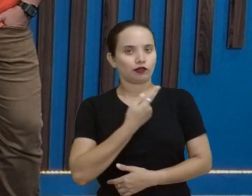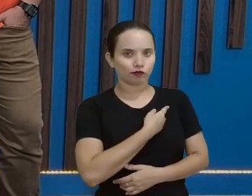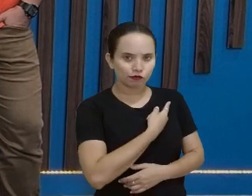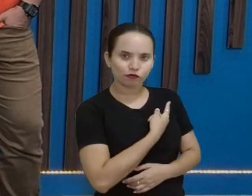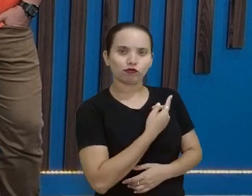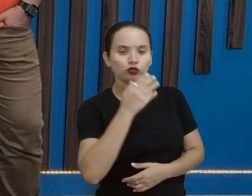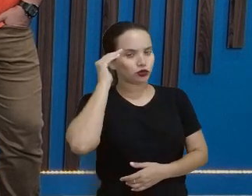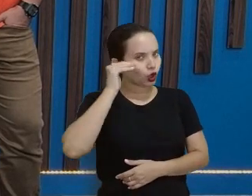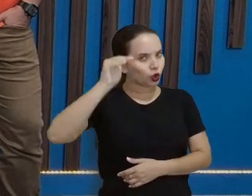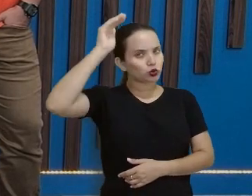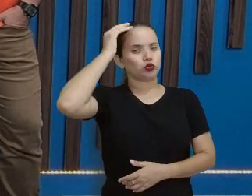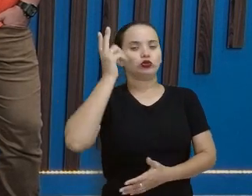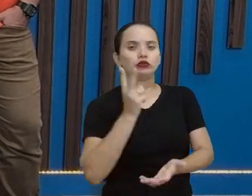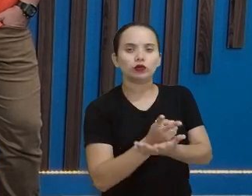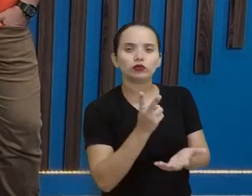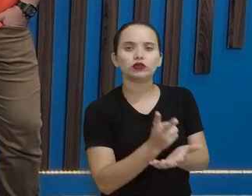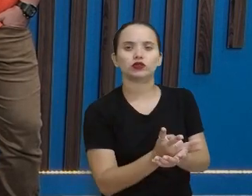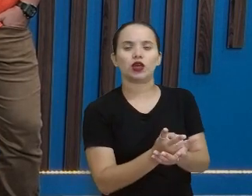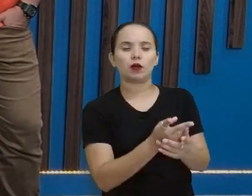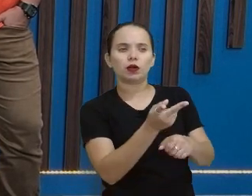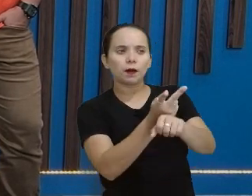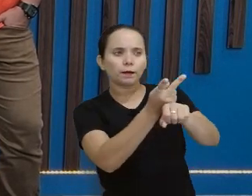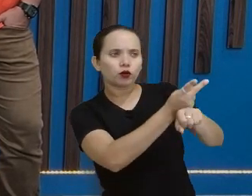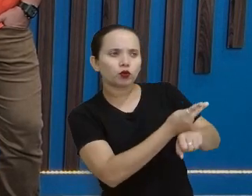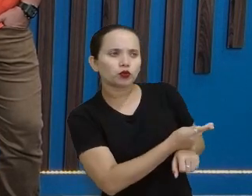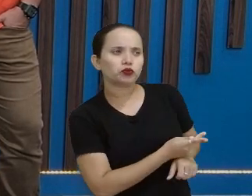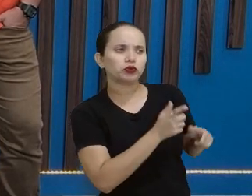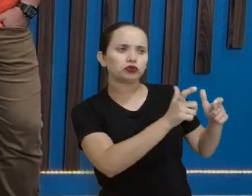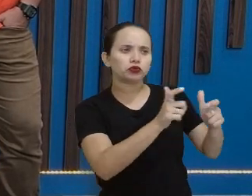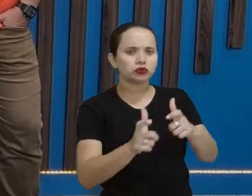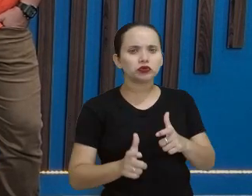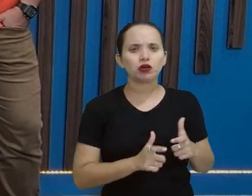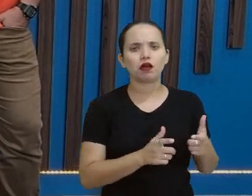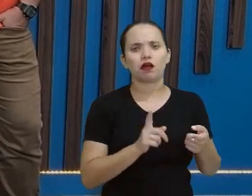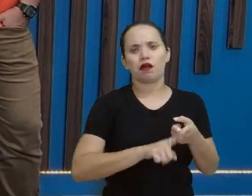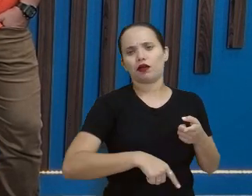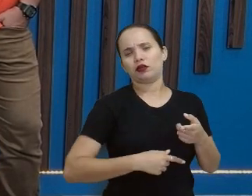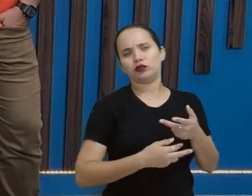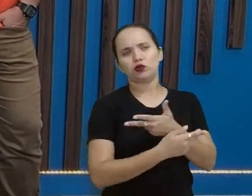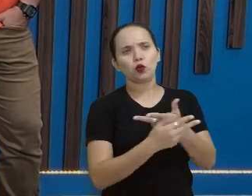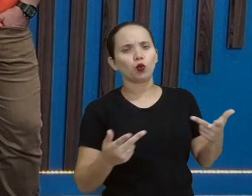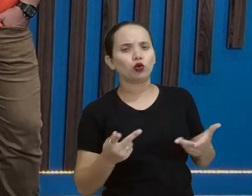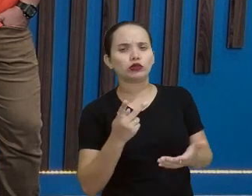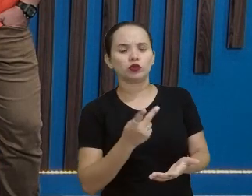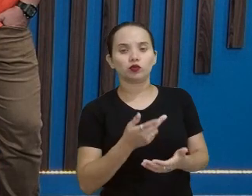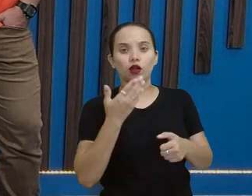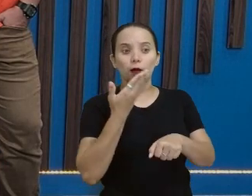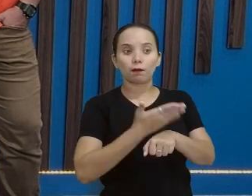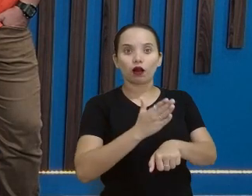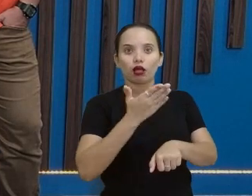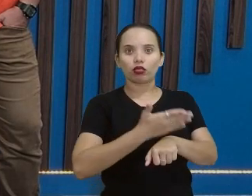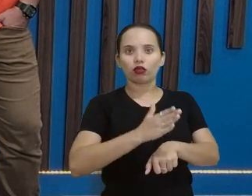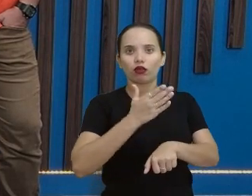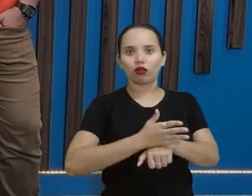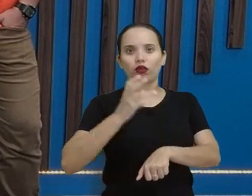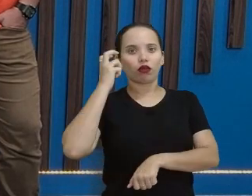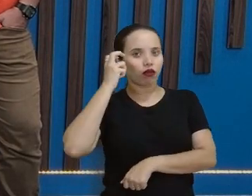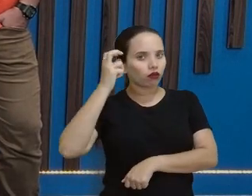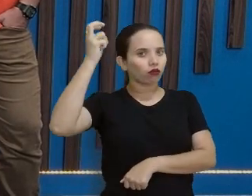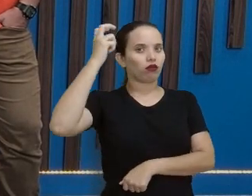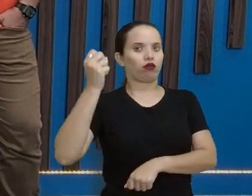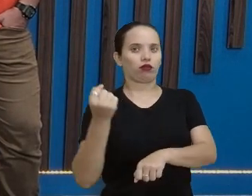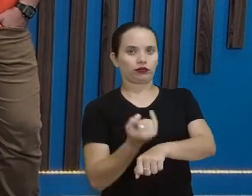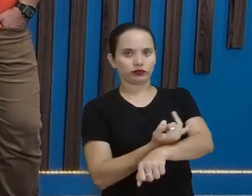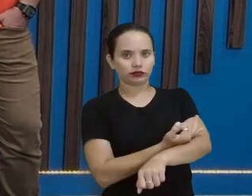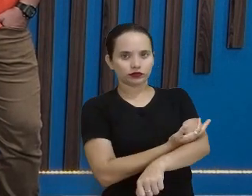continuamente procurando locais, procurando situações para poder exercitar essa inteligência emocional,